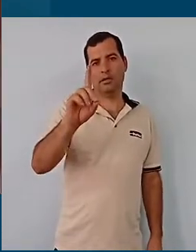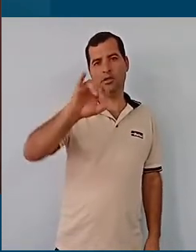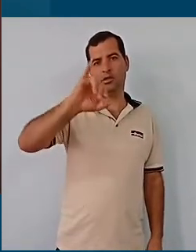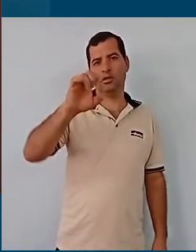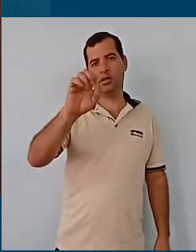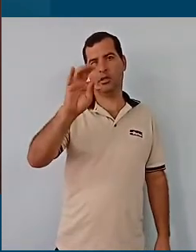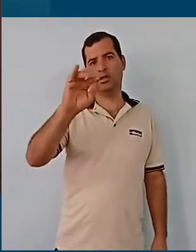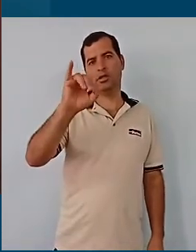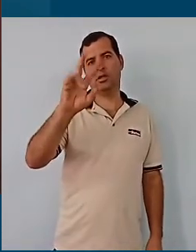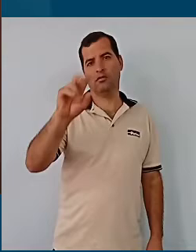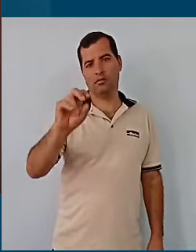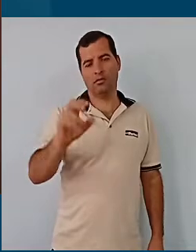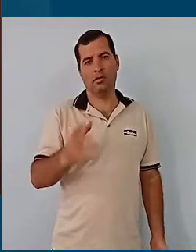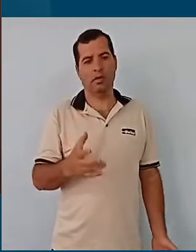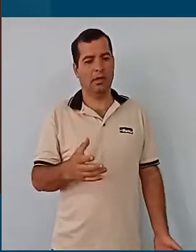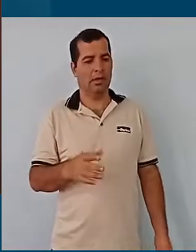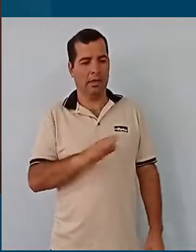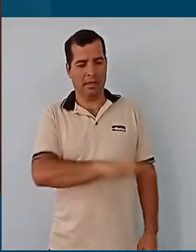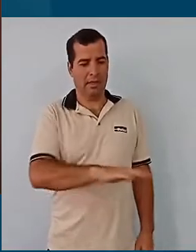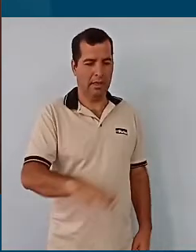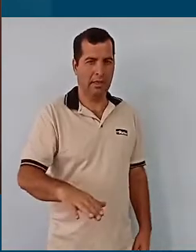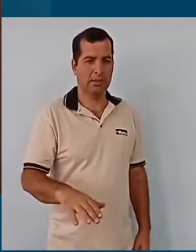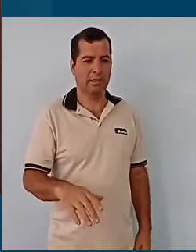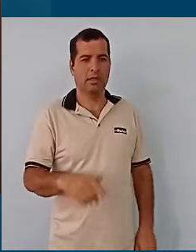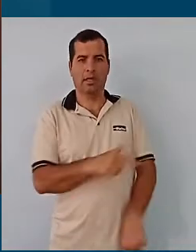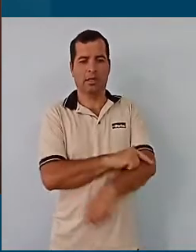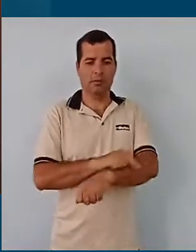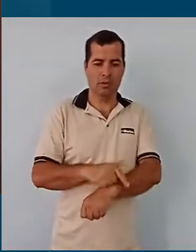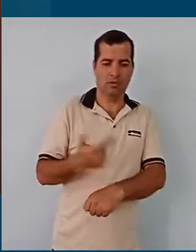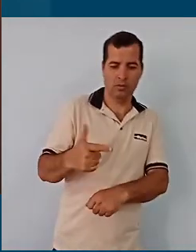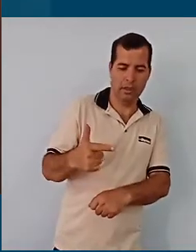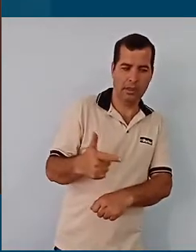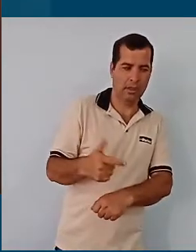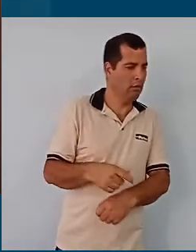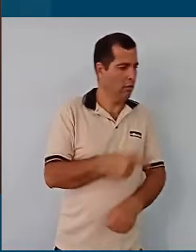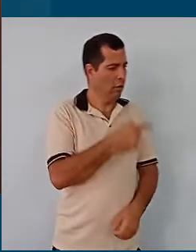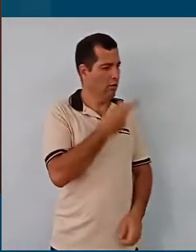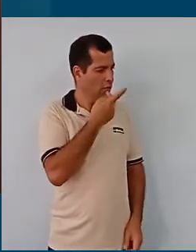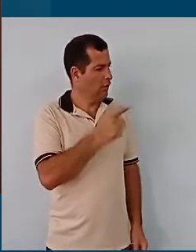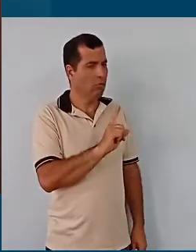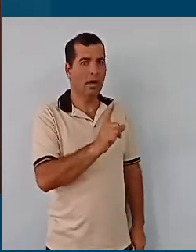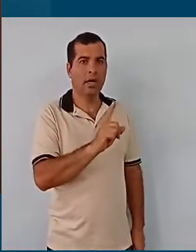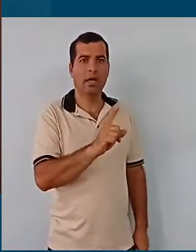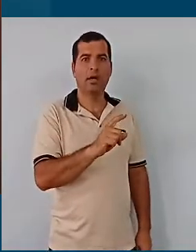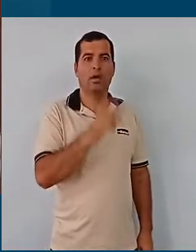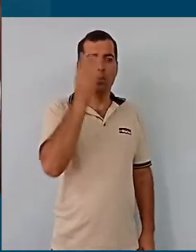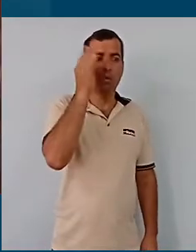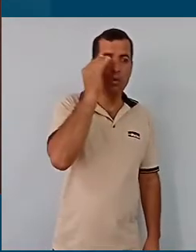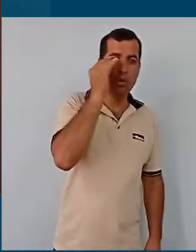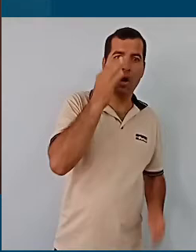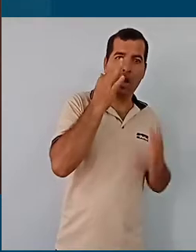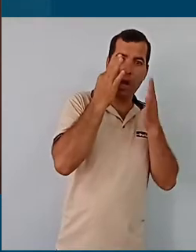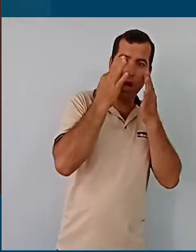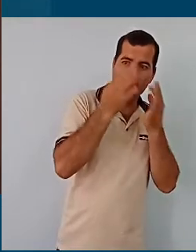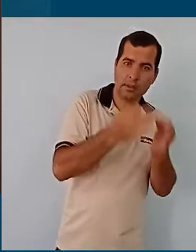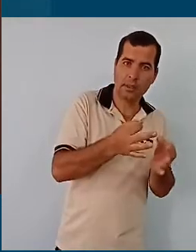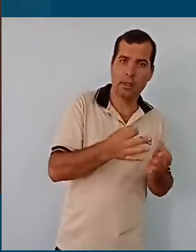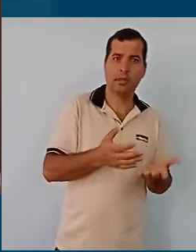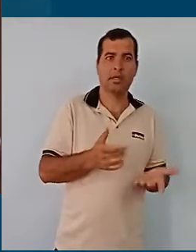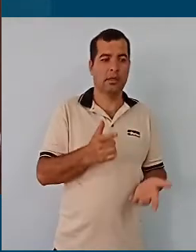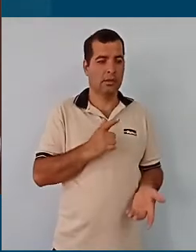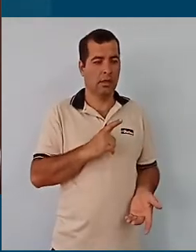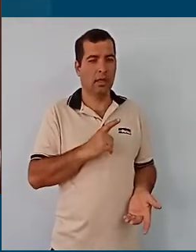digo, essa criança é indisciplinada, e a minha amiga diz, essa criança é curiosa, é atenta, tem muita